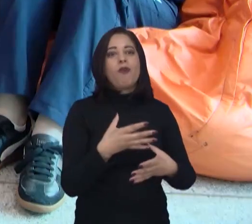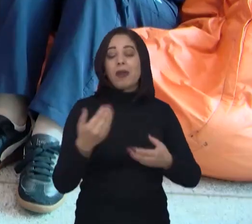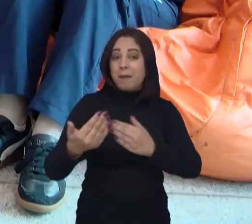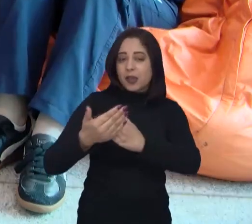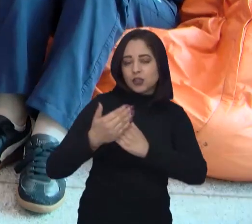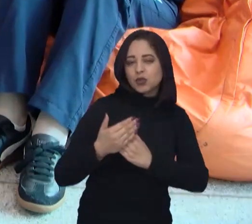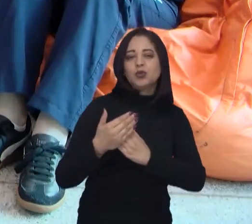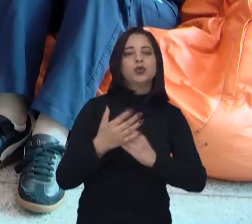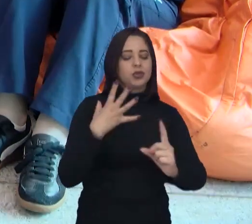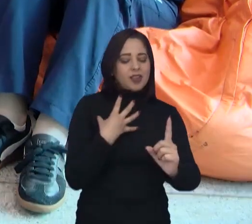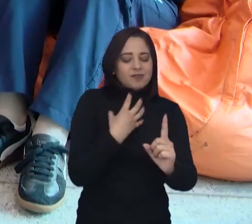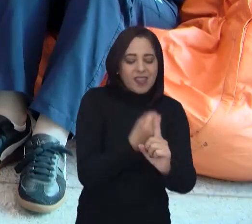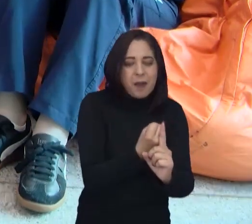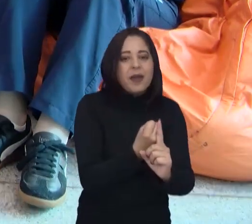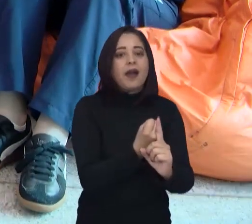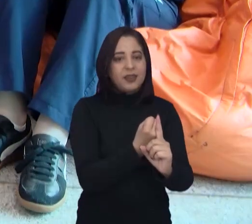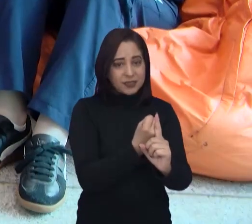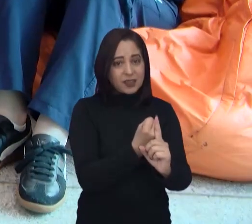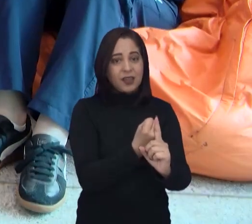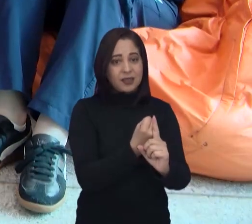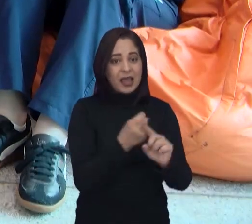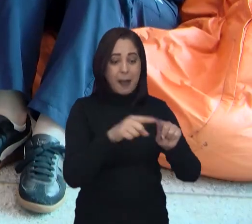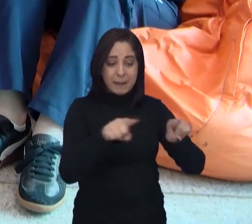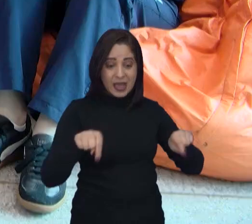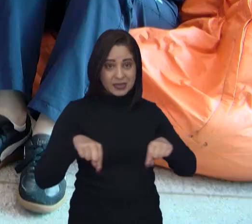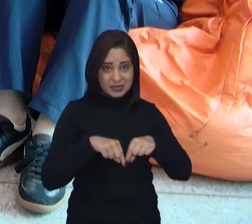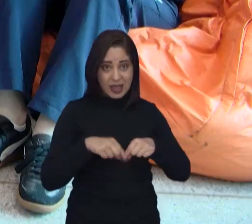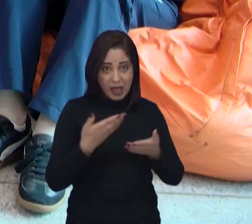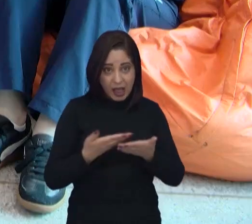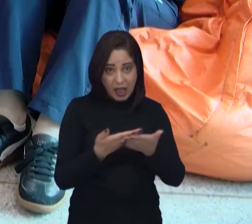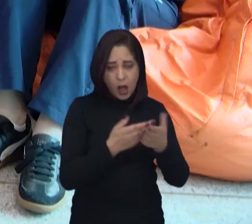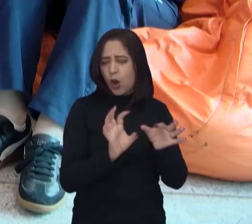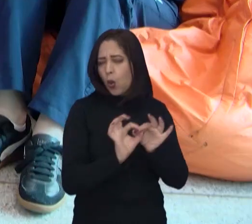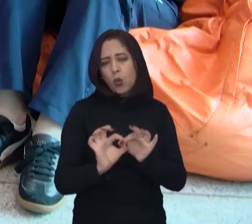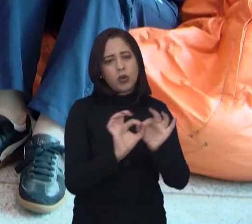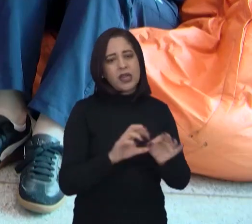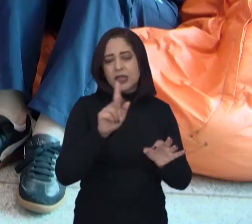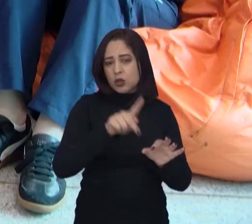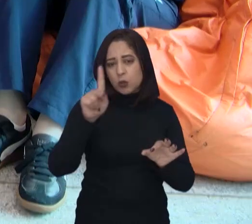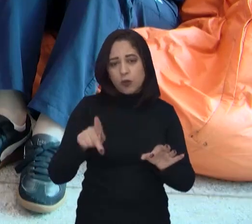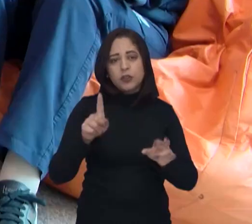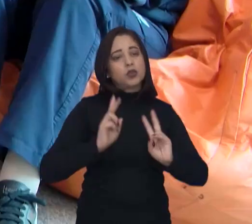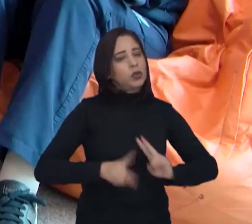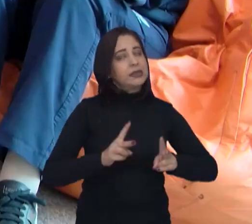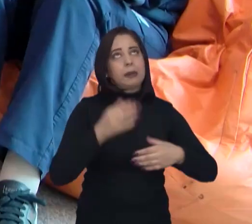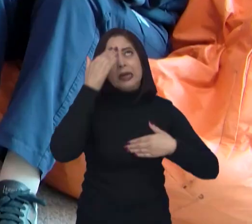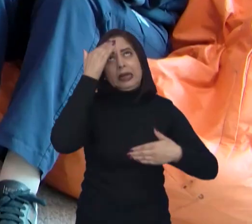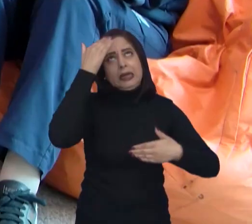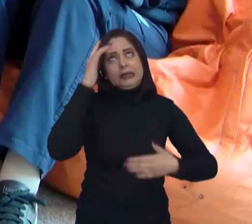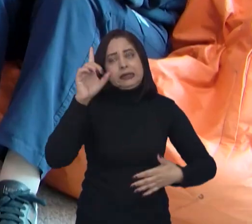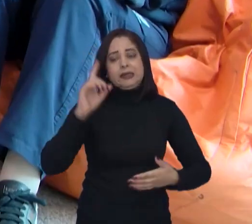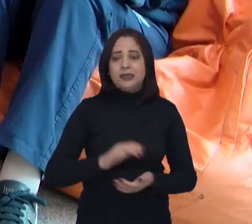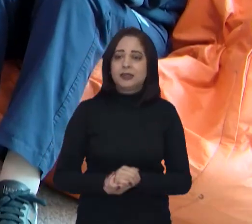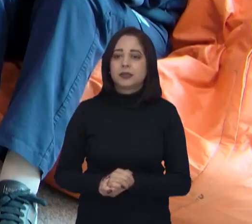a gente se ajuda e a nossa sala é muito unida e todos os professores agradecem por isso. Como a gente muda